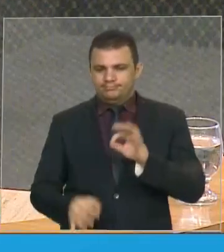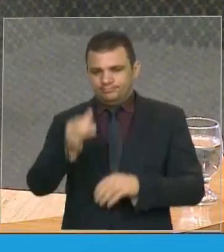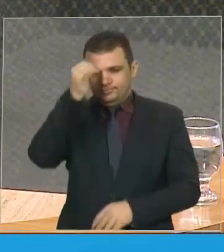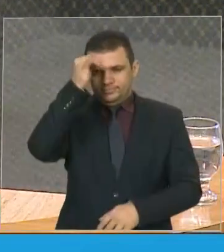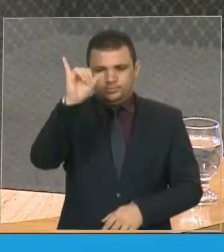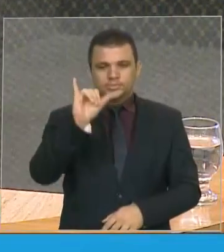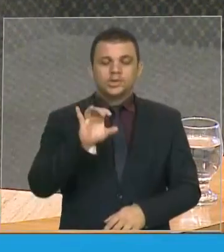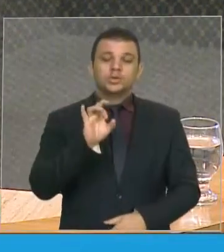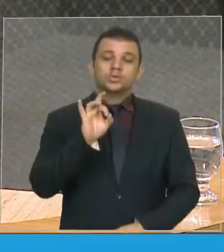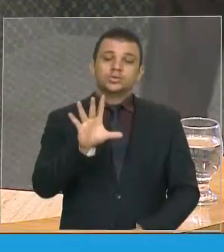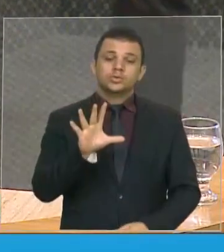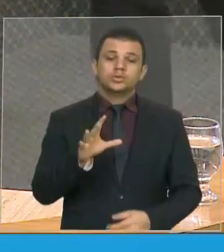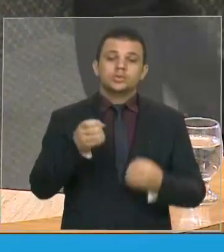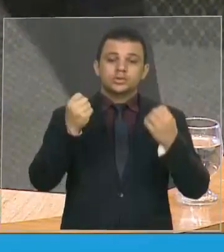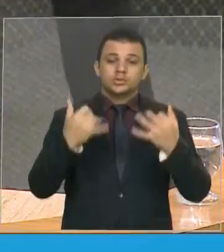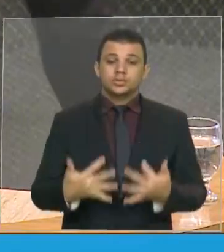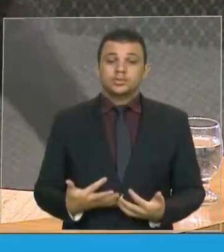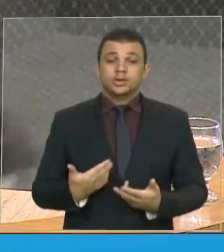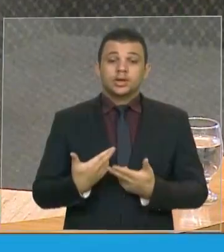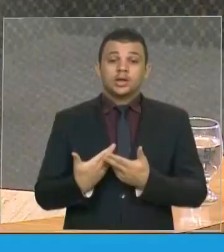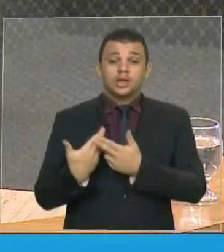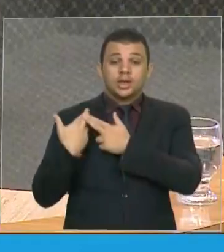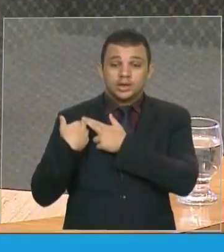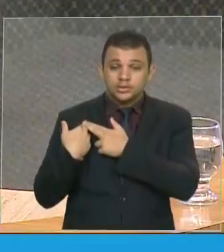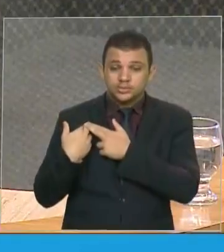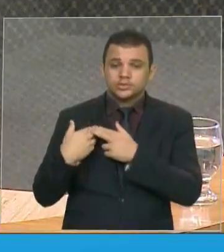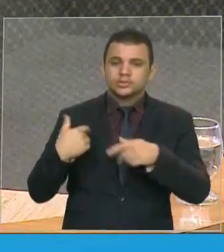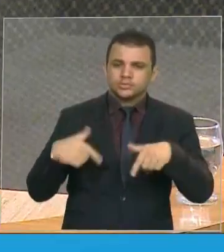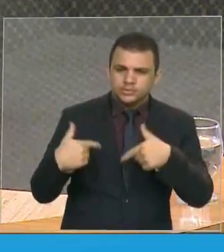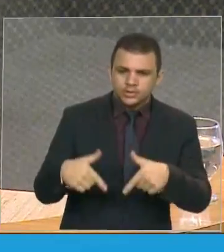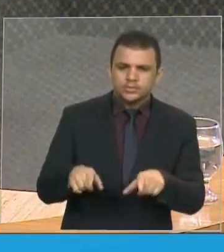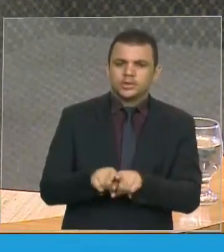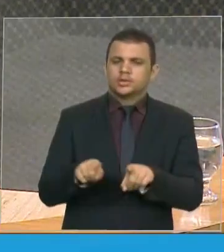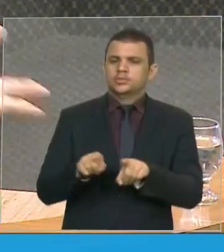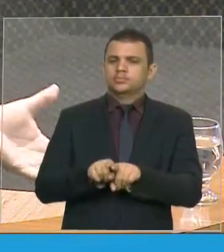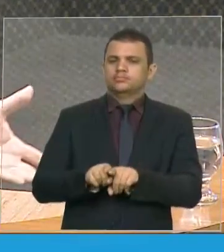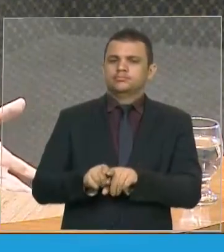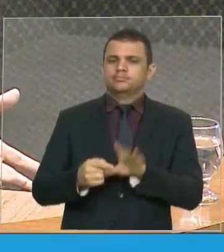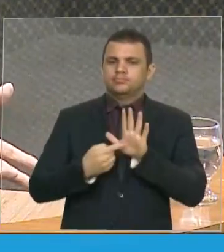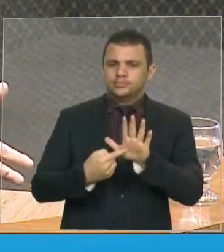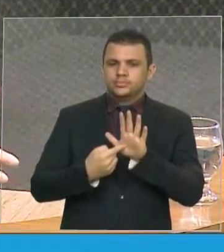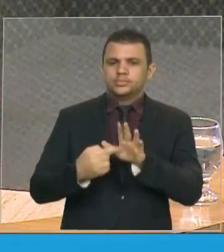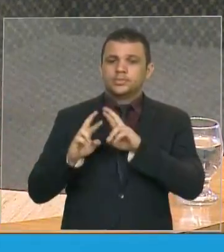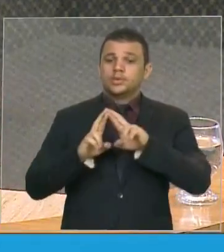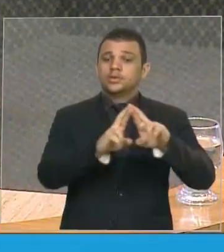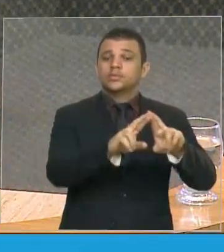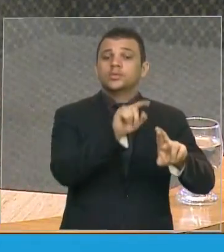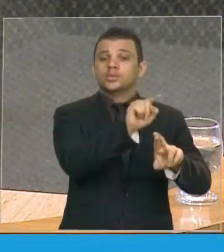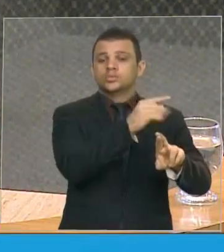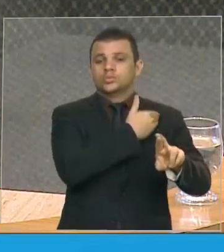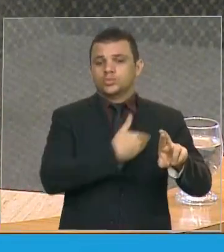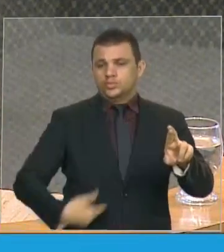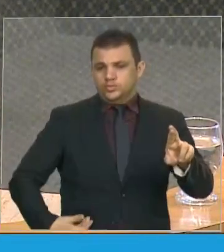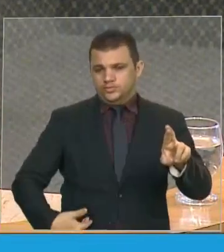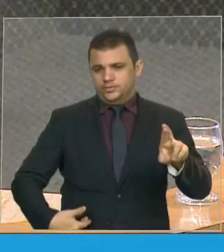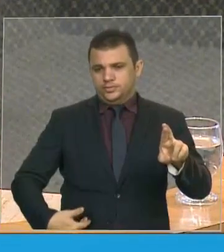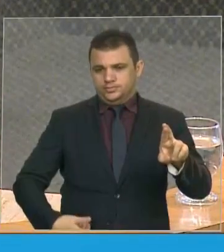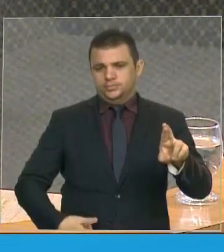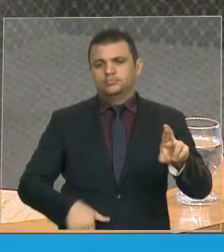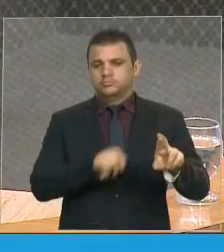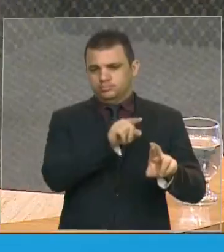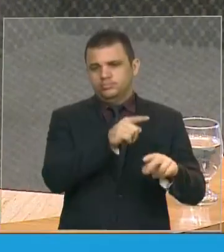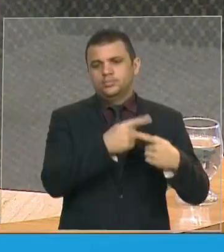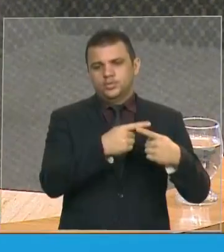todo esse trabalho que tem sido desenvolvido e esses resultados, obviamente, ao Poder Executivo. Mas a gente não pode